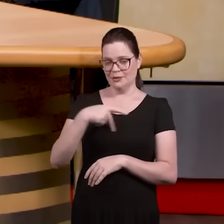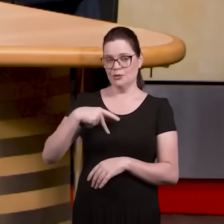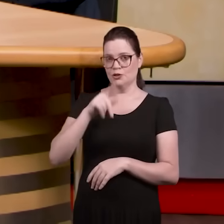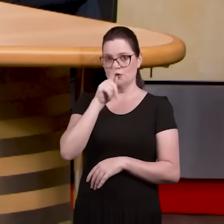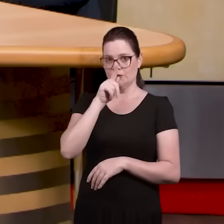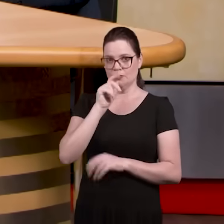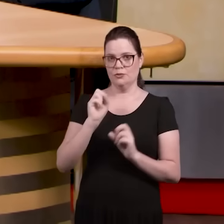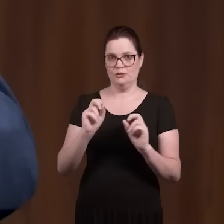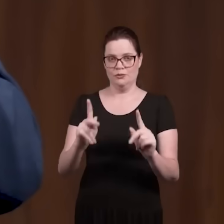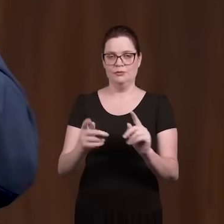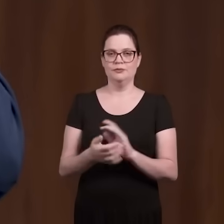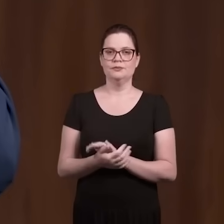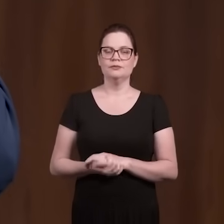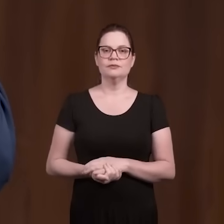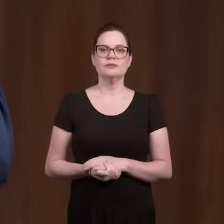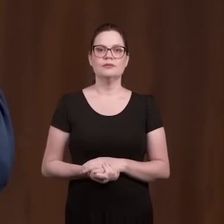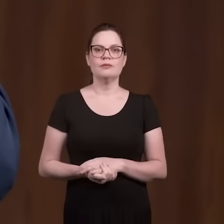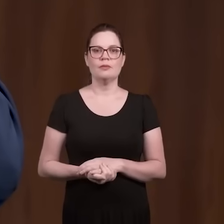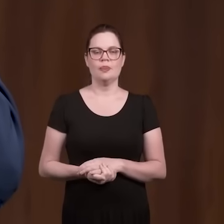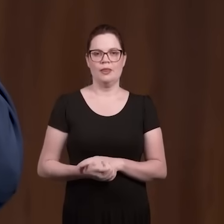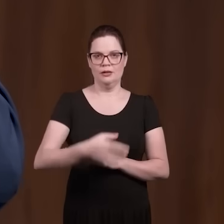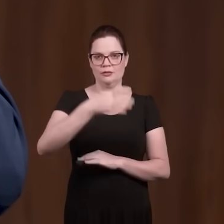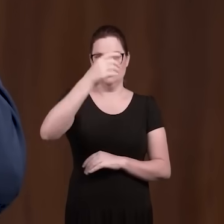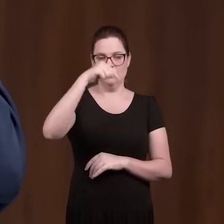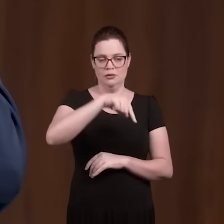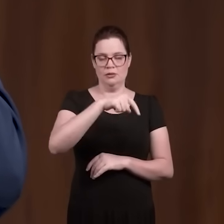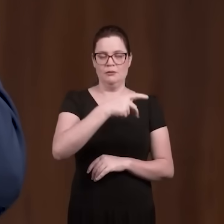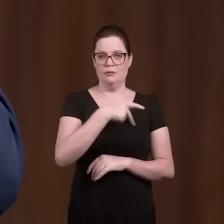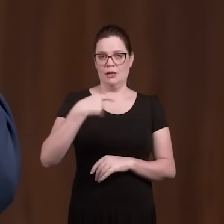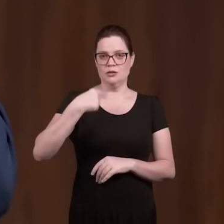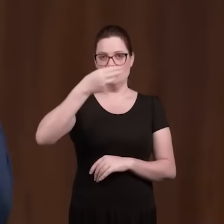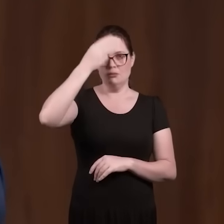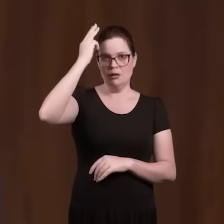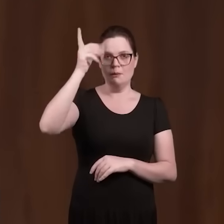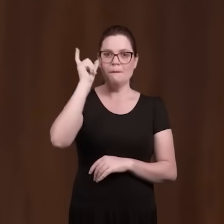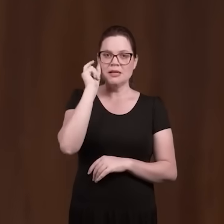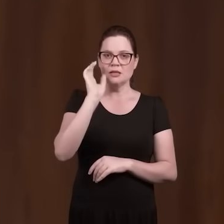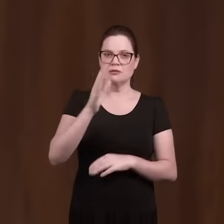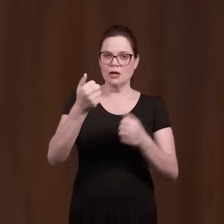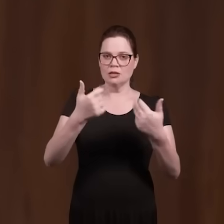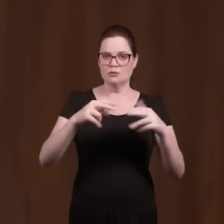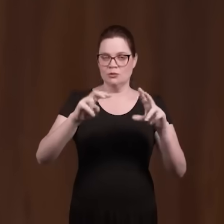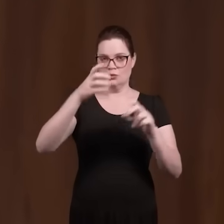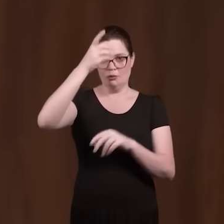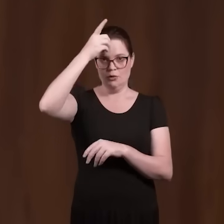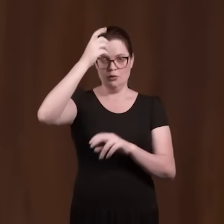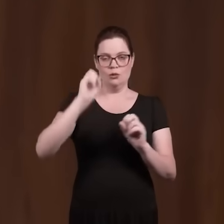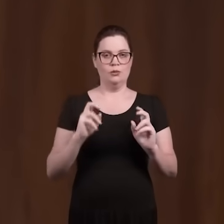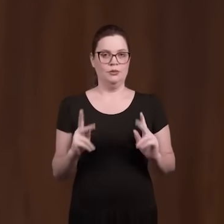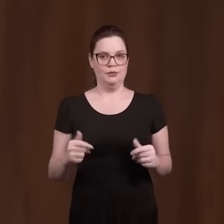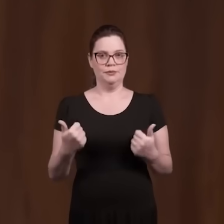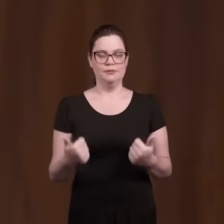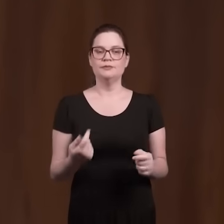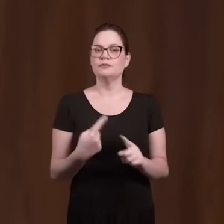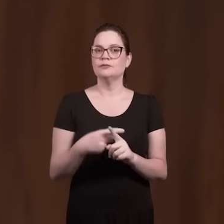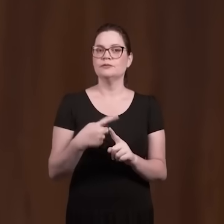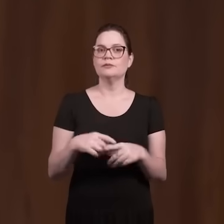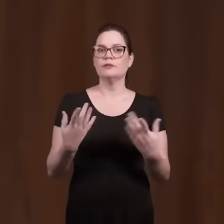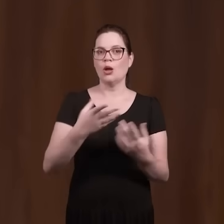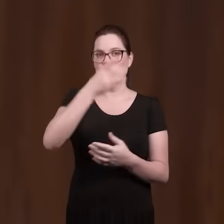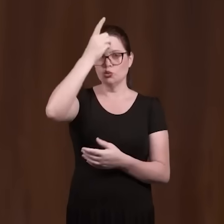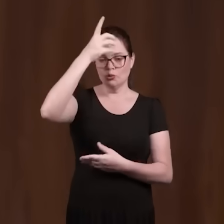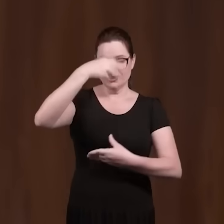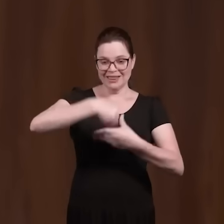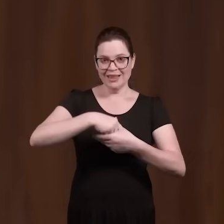Gilson, o dom, Marcelo abordou muito bem esse assunto do dom, porque o dom ele